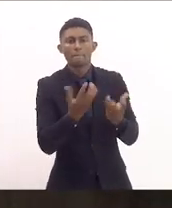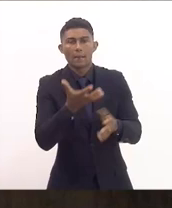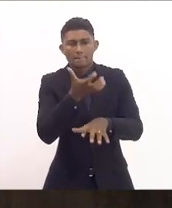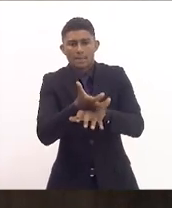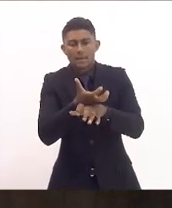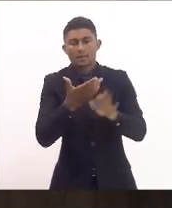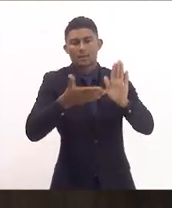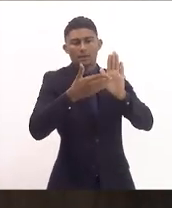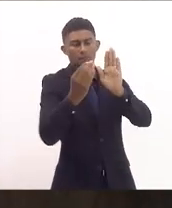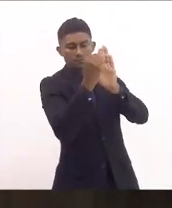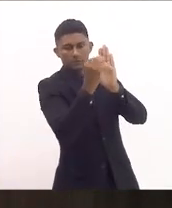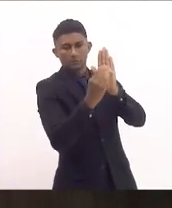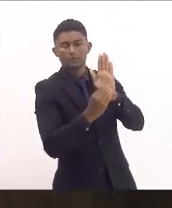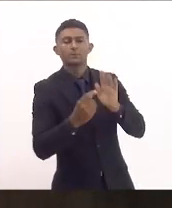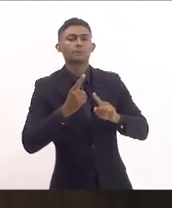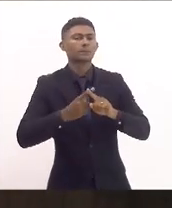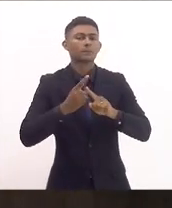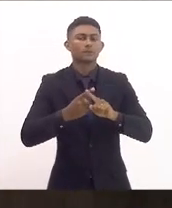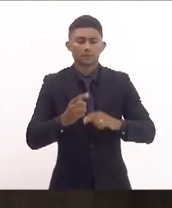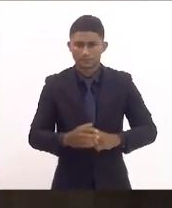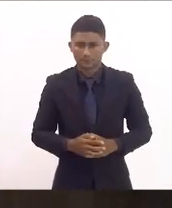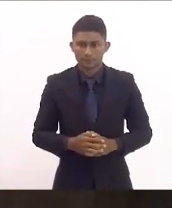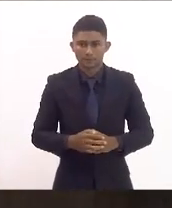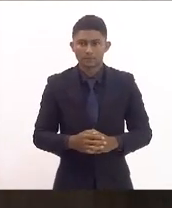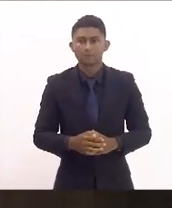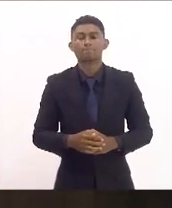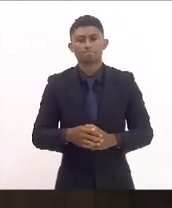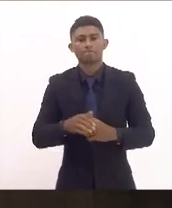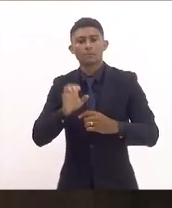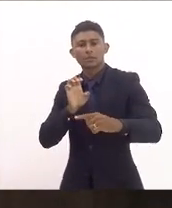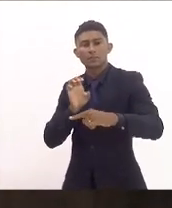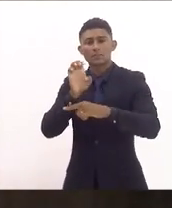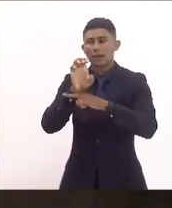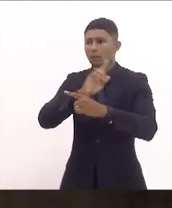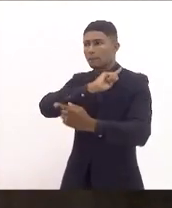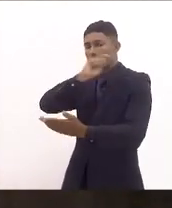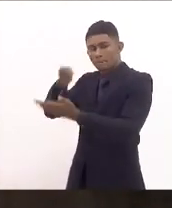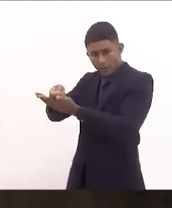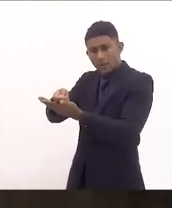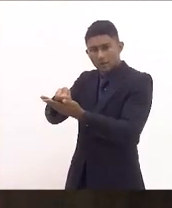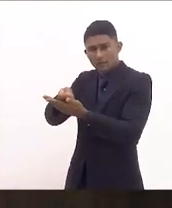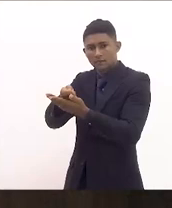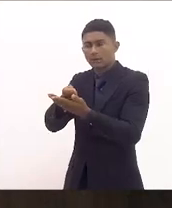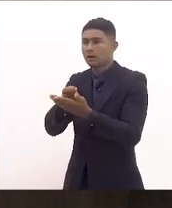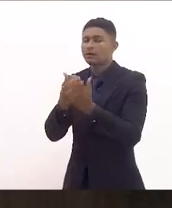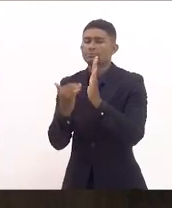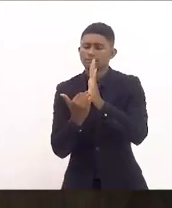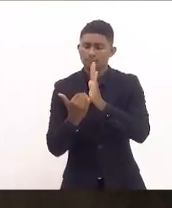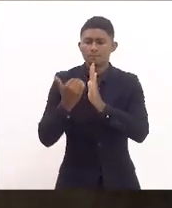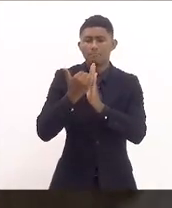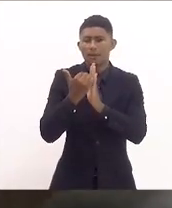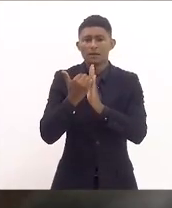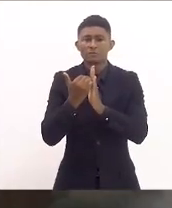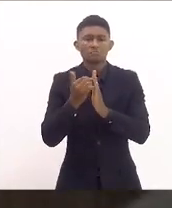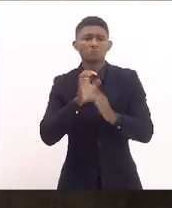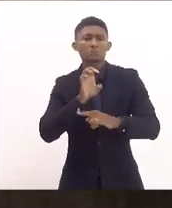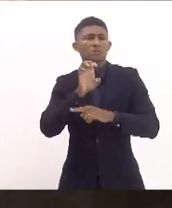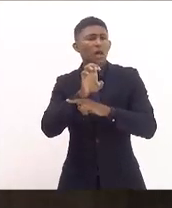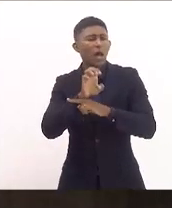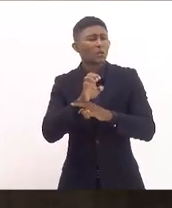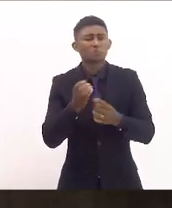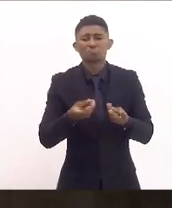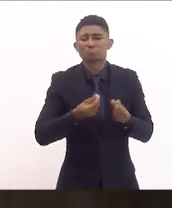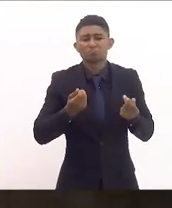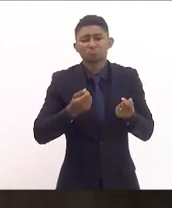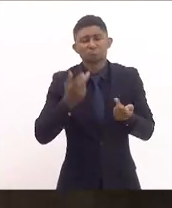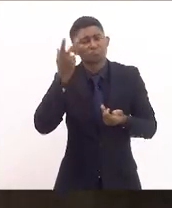porque a diferença que o estado vai pagar mais e é irrisório para o estado mas eu tenho certeza